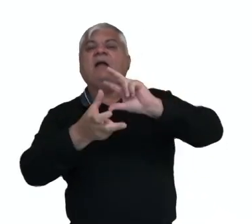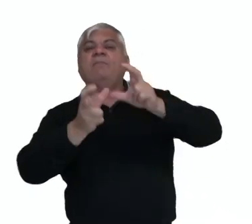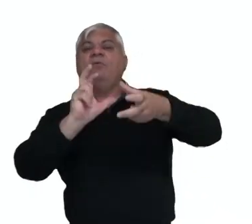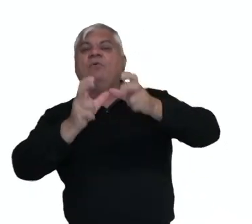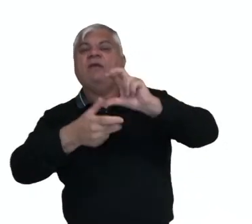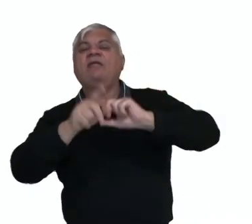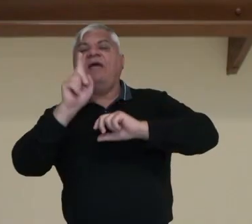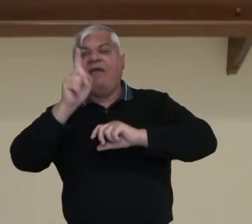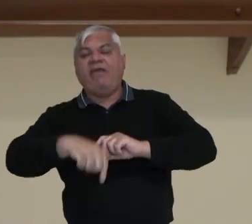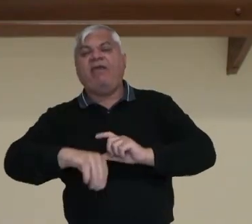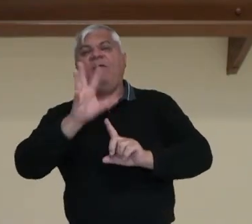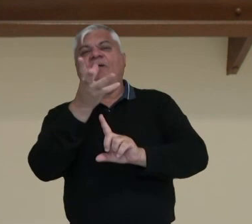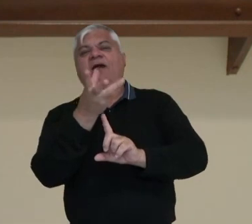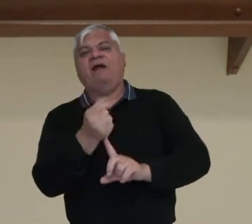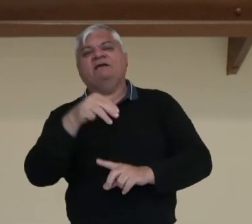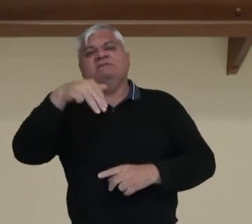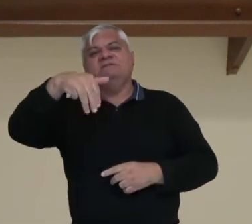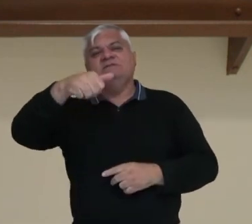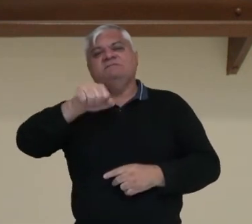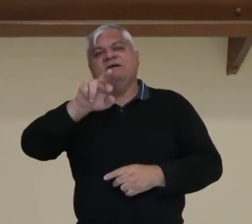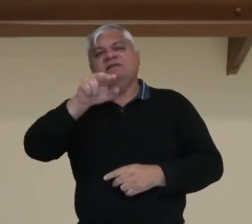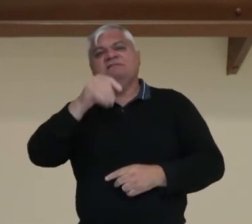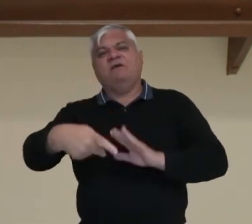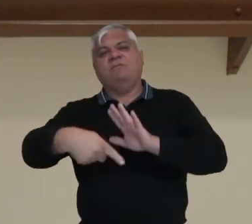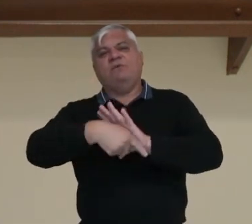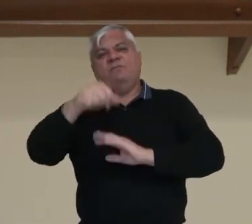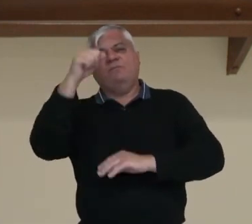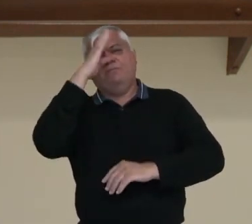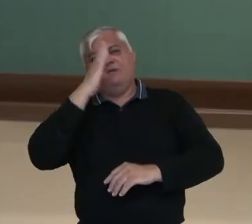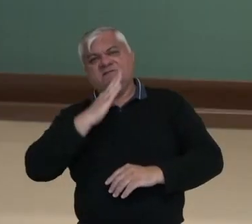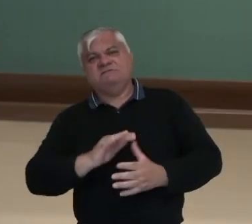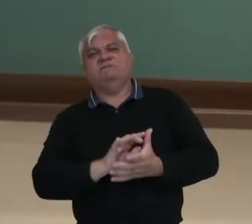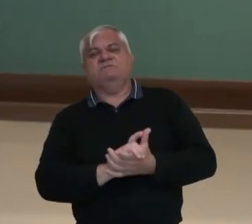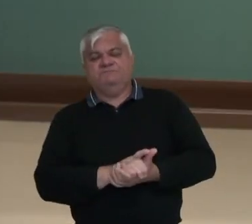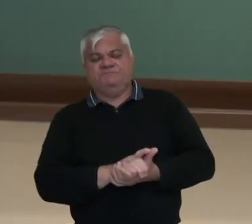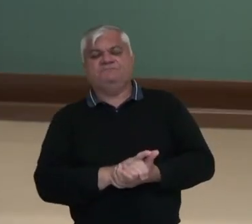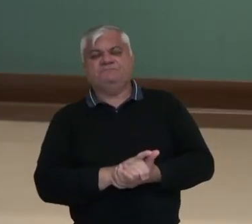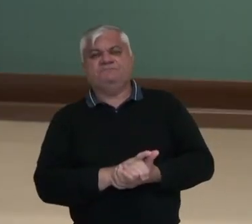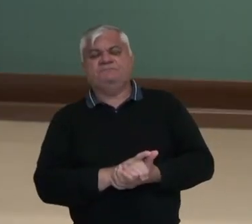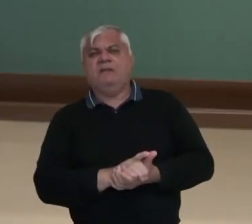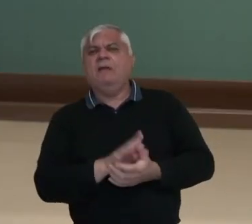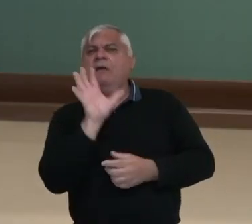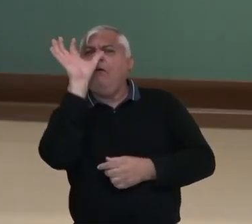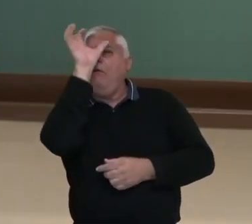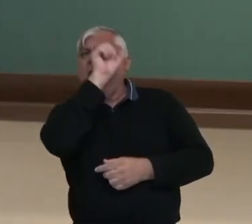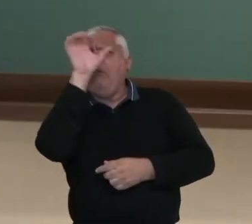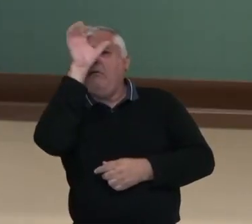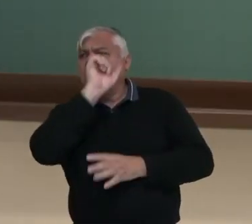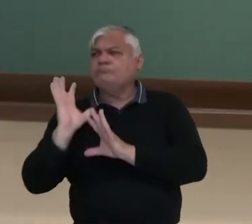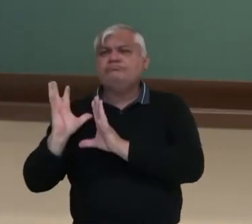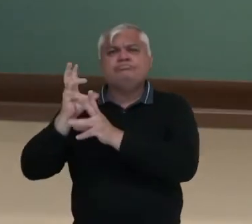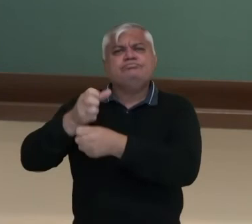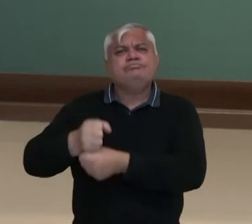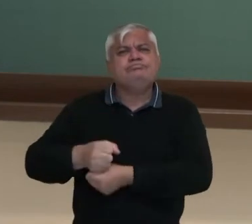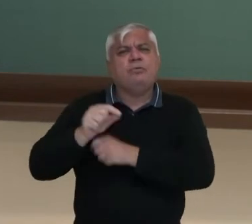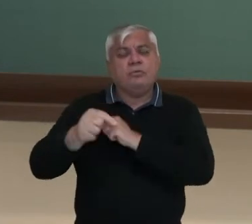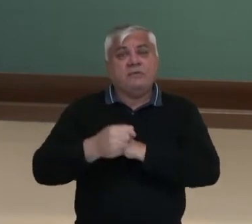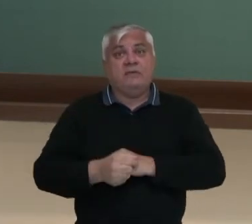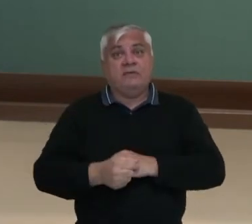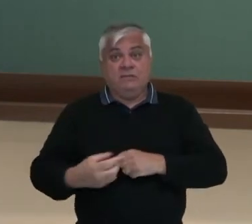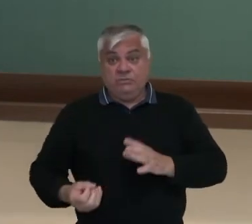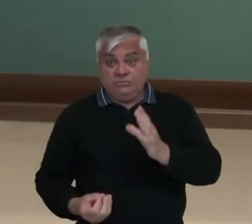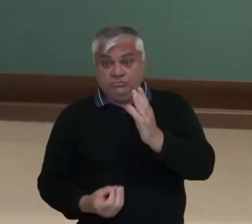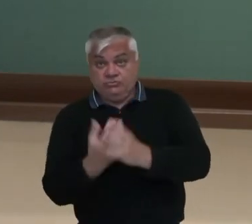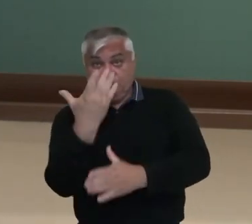uma arte marcial brasileira. Bom, o que nós vimos nessa aula? Nós vimos que durante o Estado Novo,